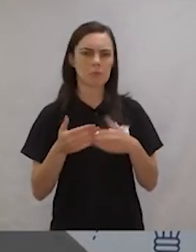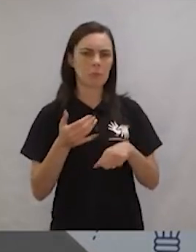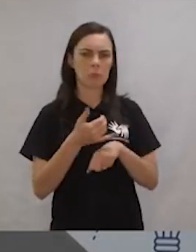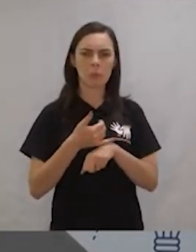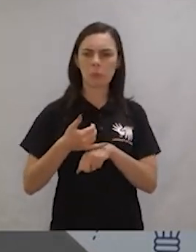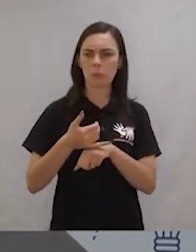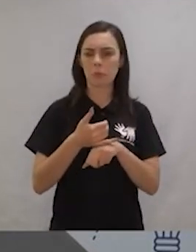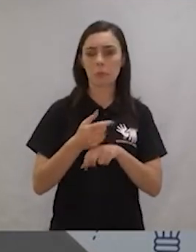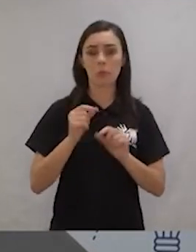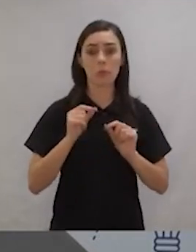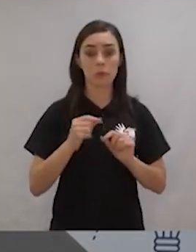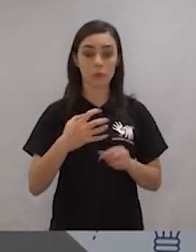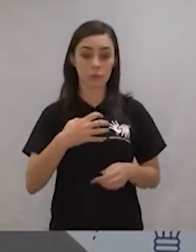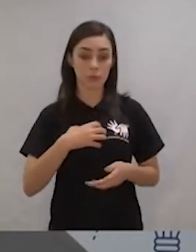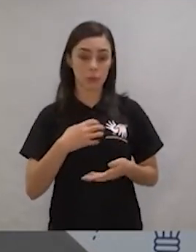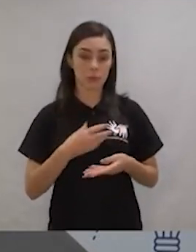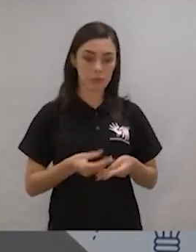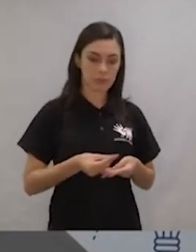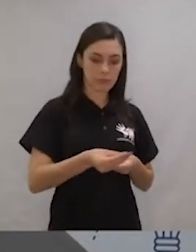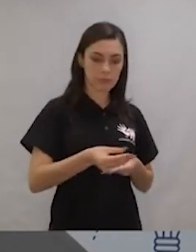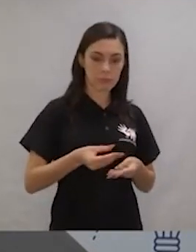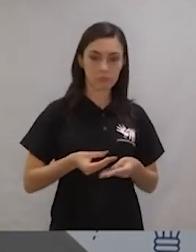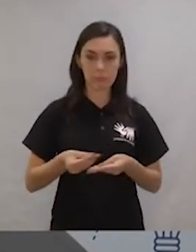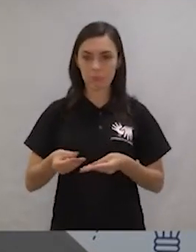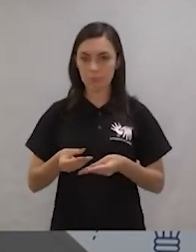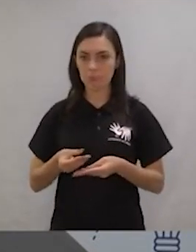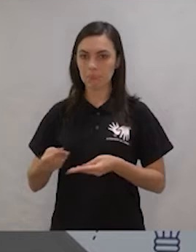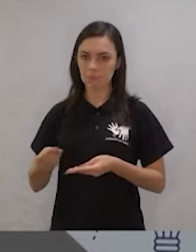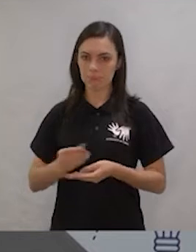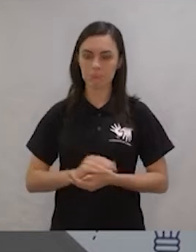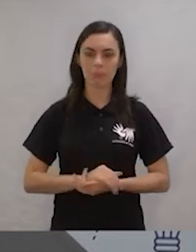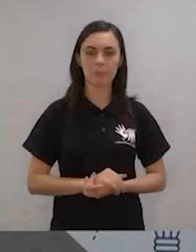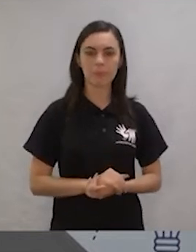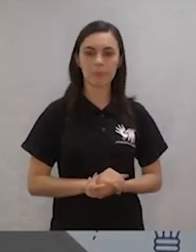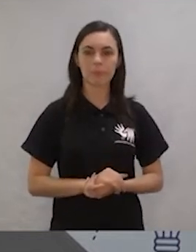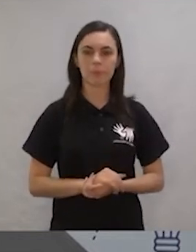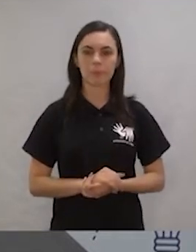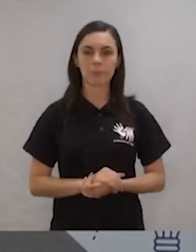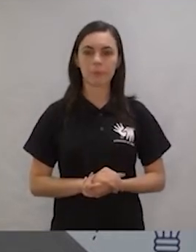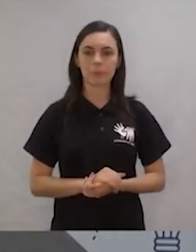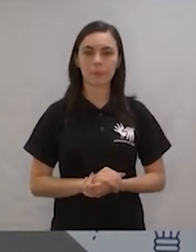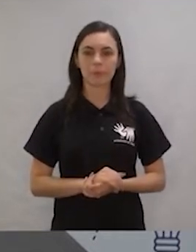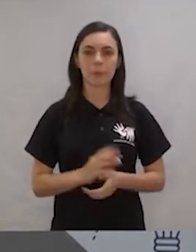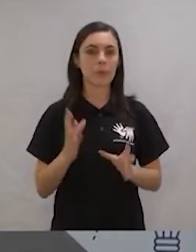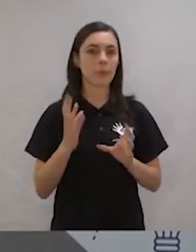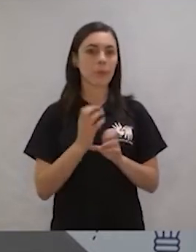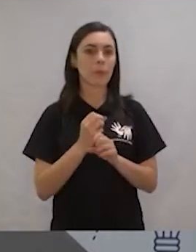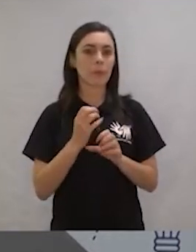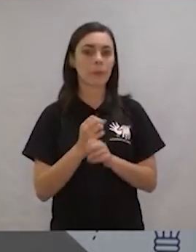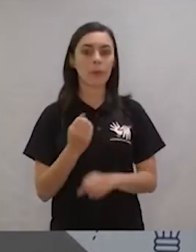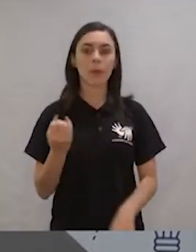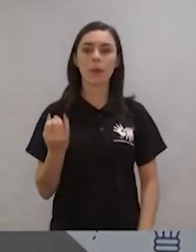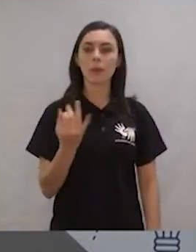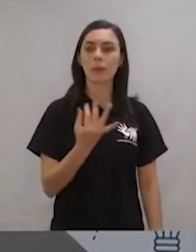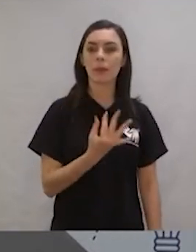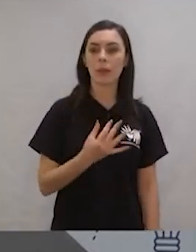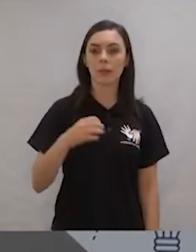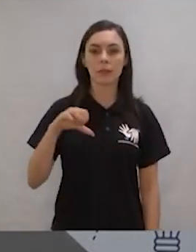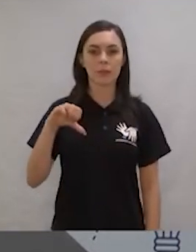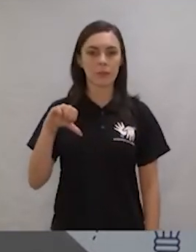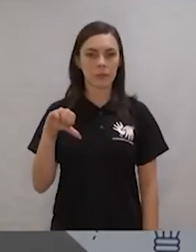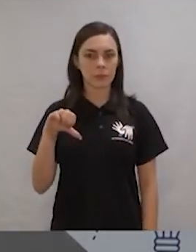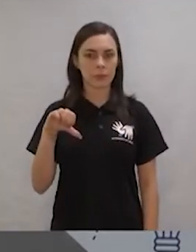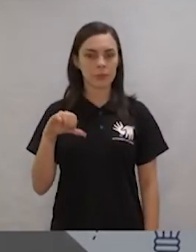qual objeto, é a forma com que eu estou repartindo. Nós temos agora a quantidade